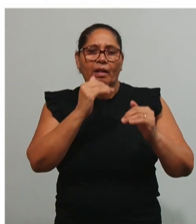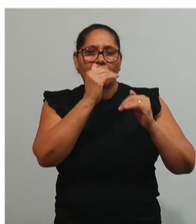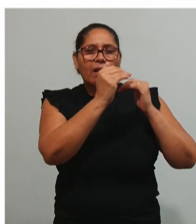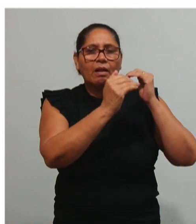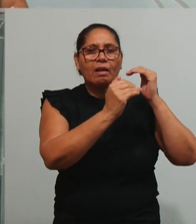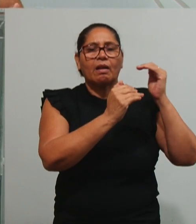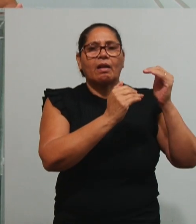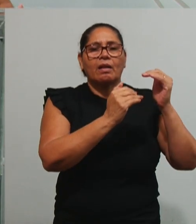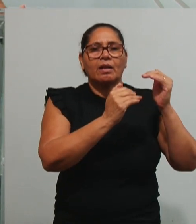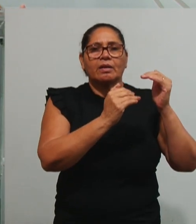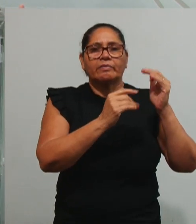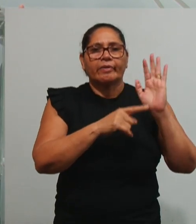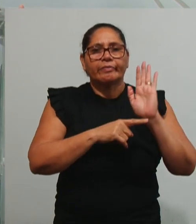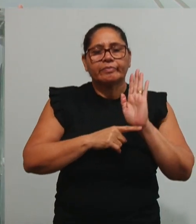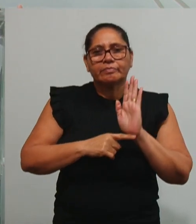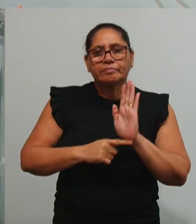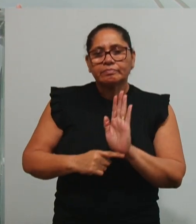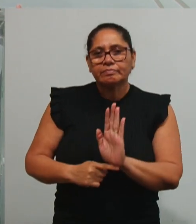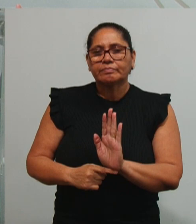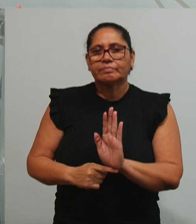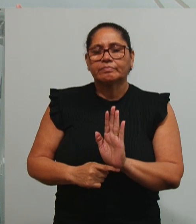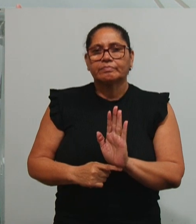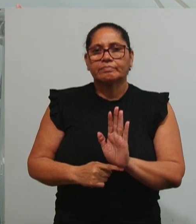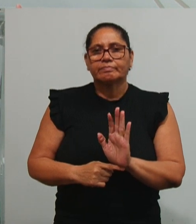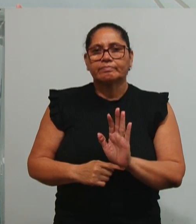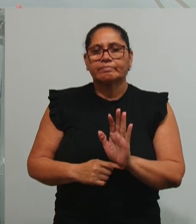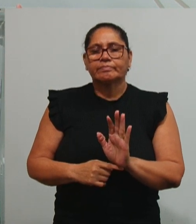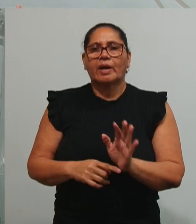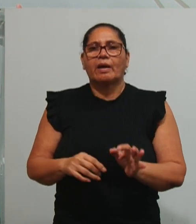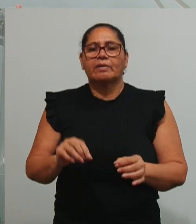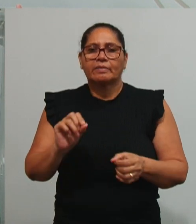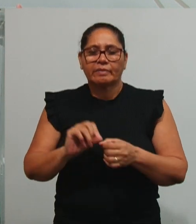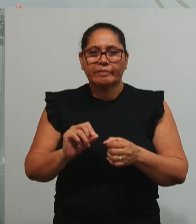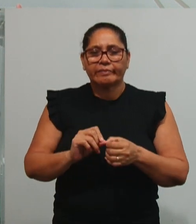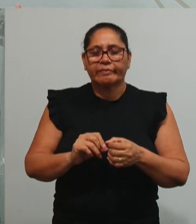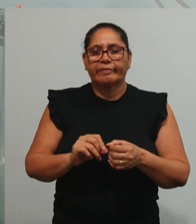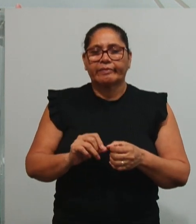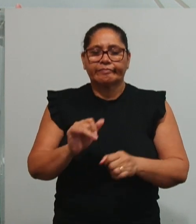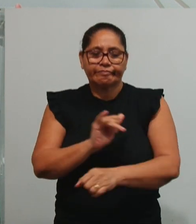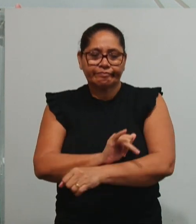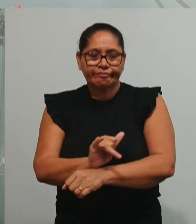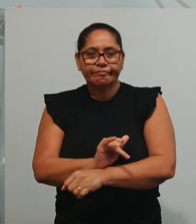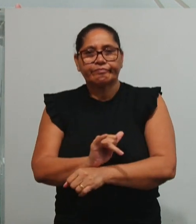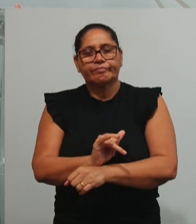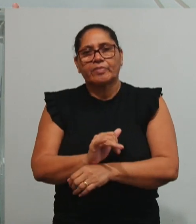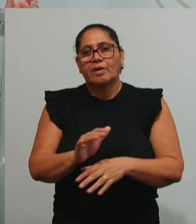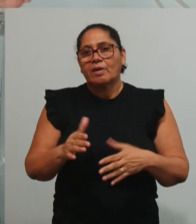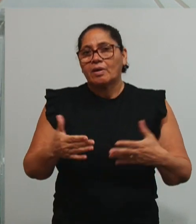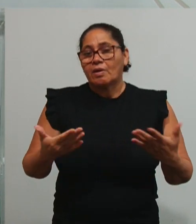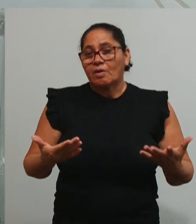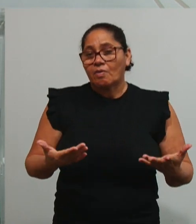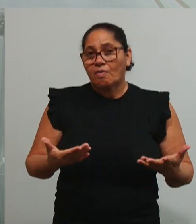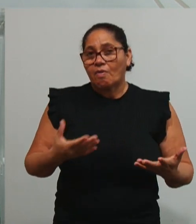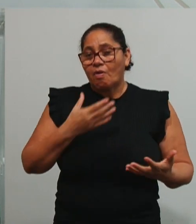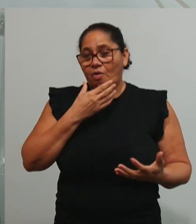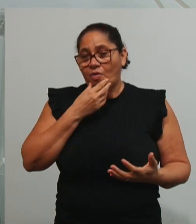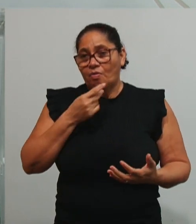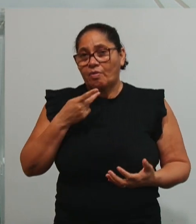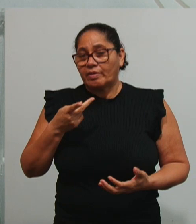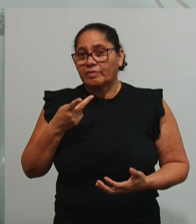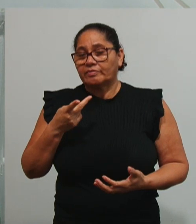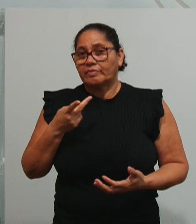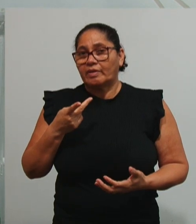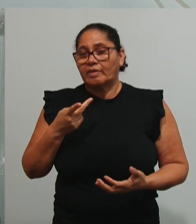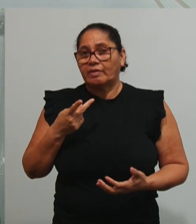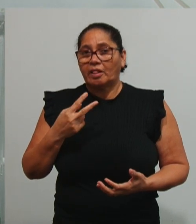vão contribuir com a realização de uma estratégia. Então, quando o autor fala que,